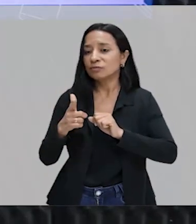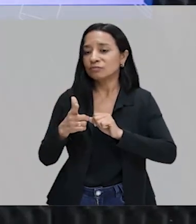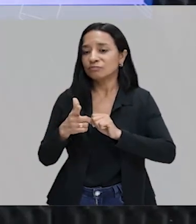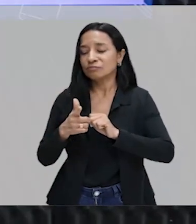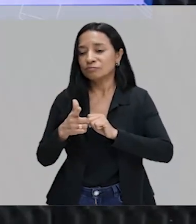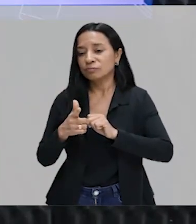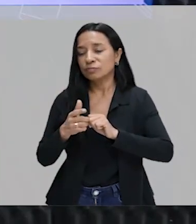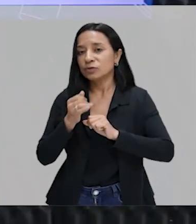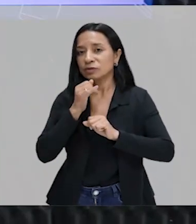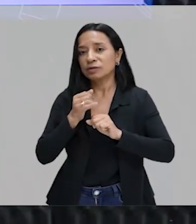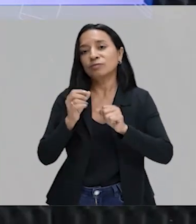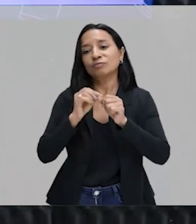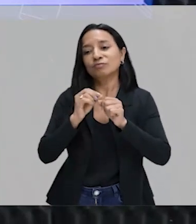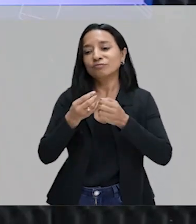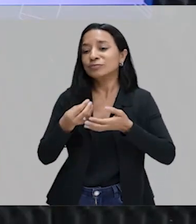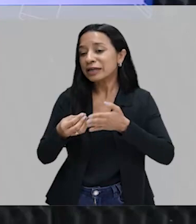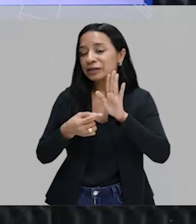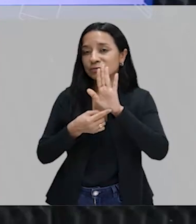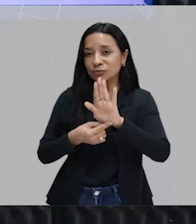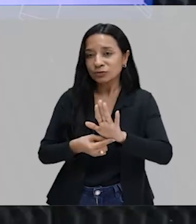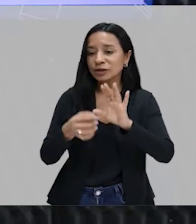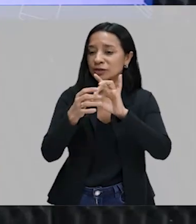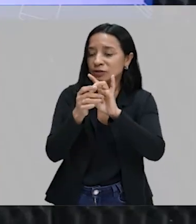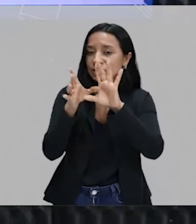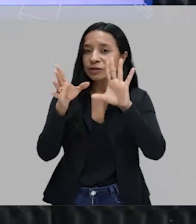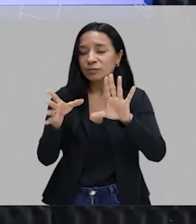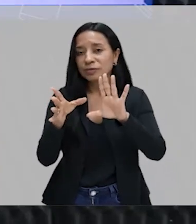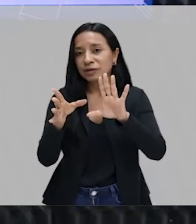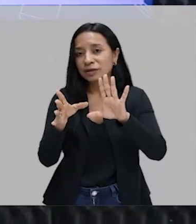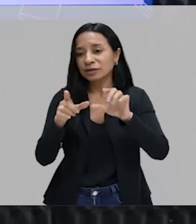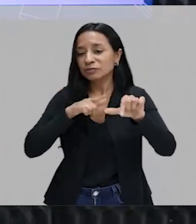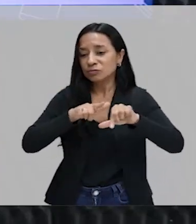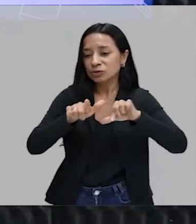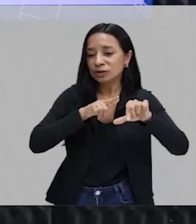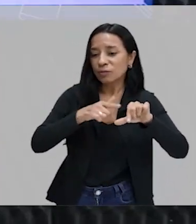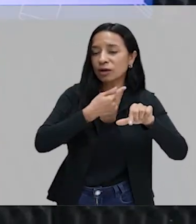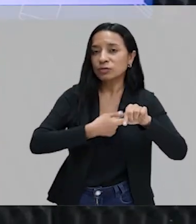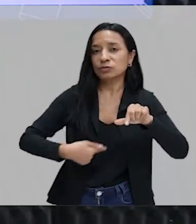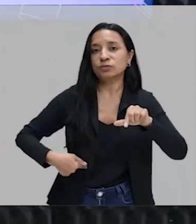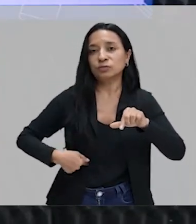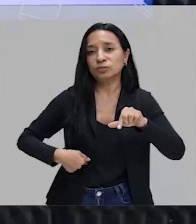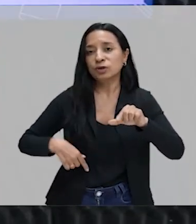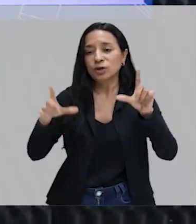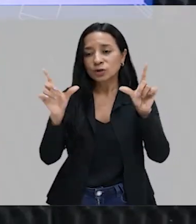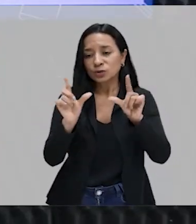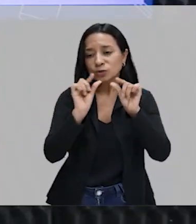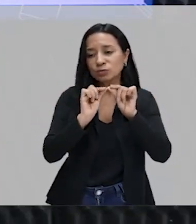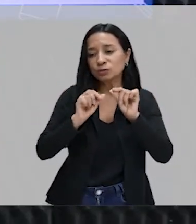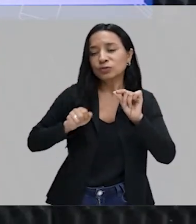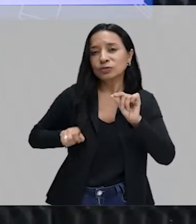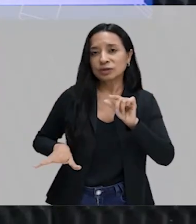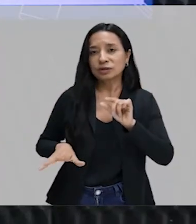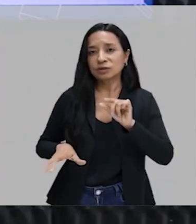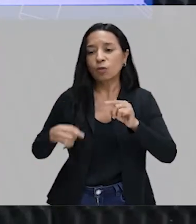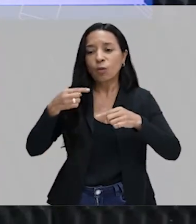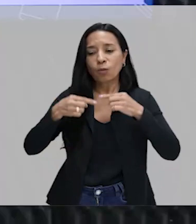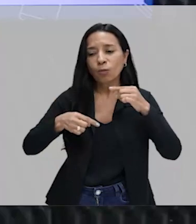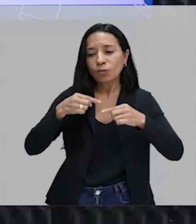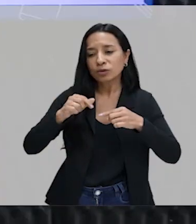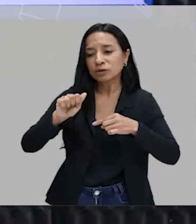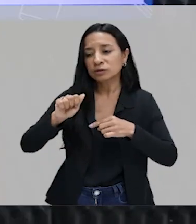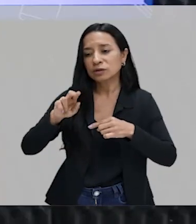públicos, que ele levasse ao desemprego, muitos ficaram desempregados, diminuir os gastos, ou seja, uma política de